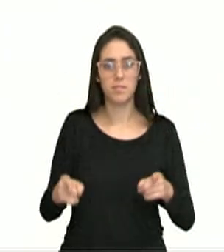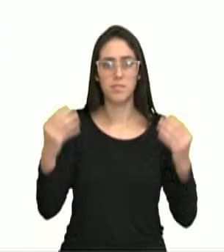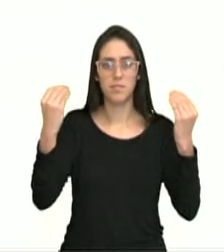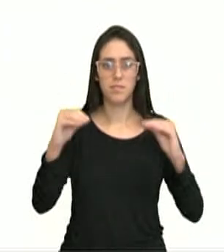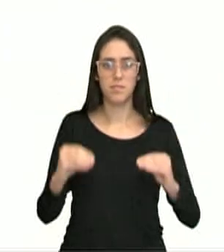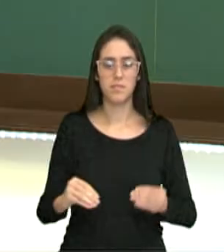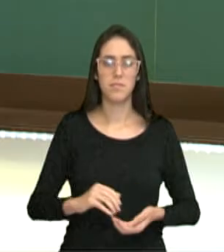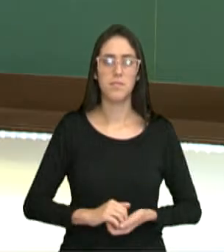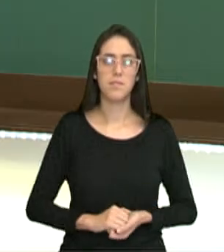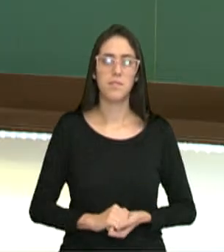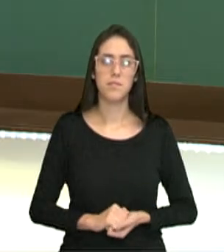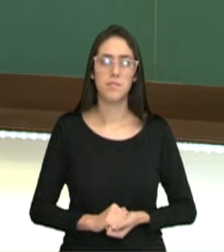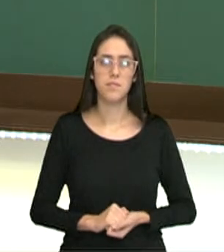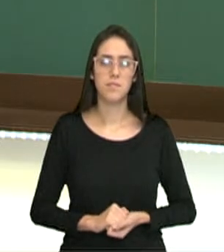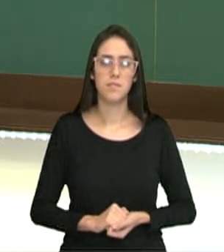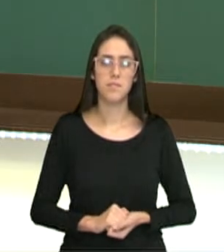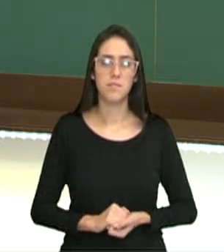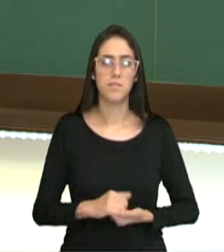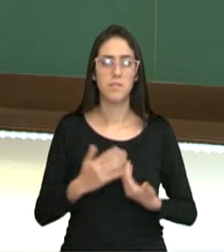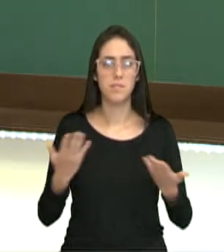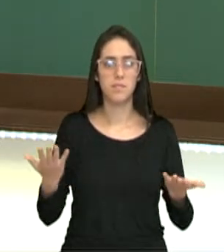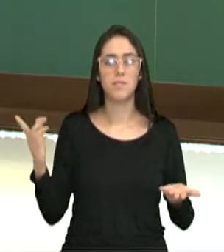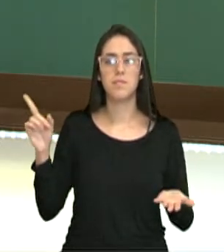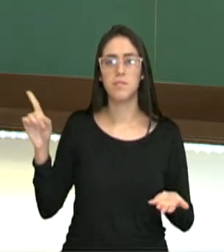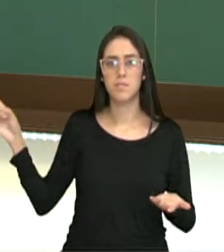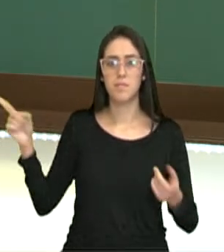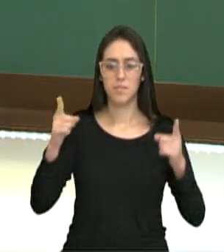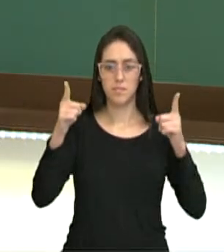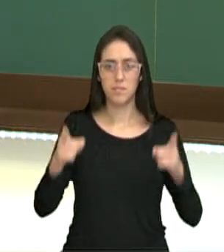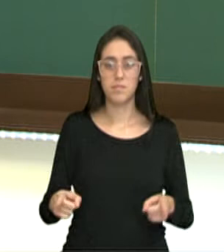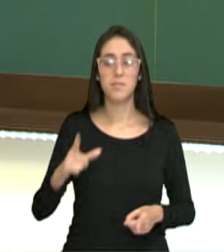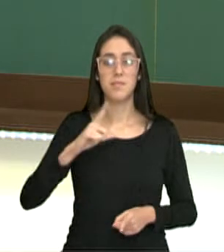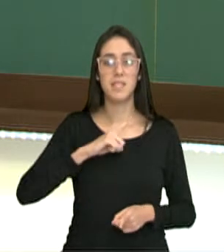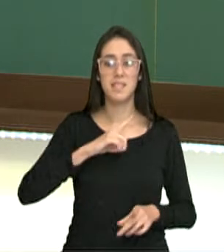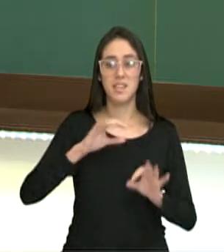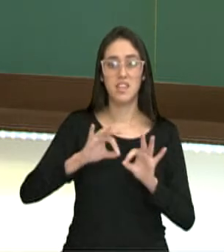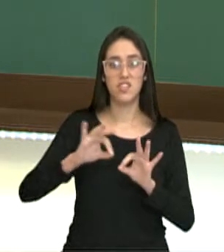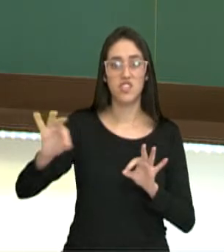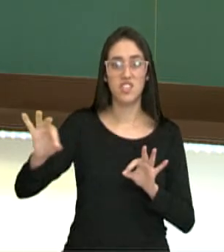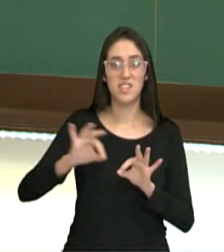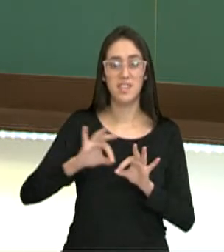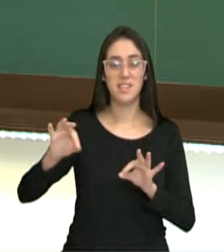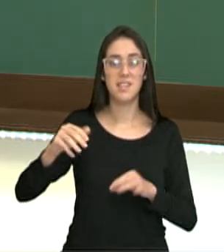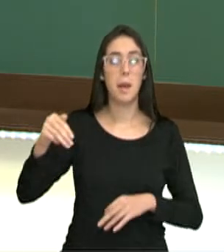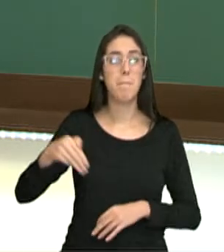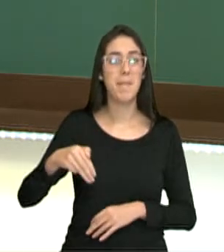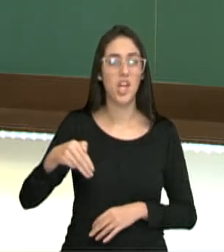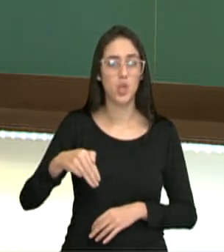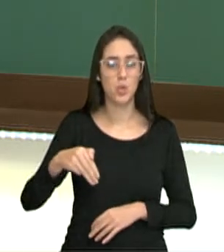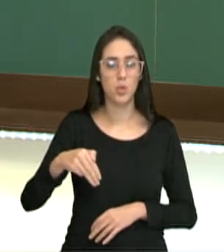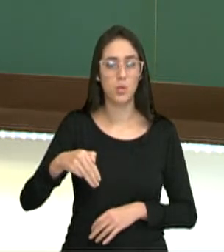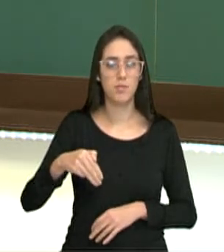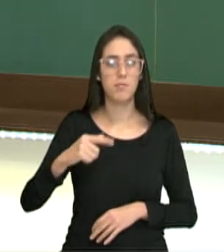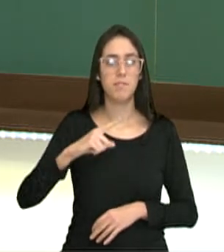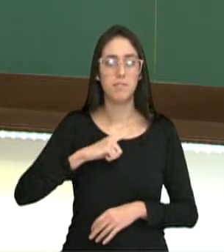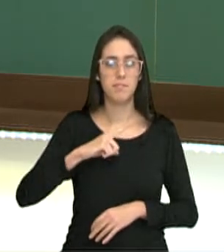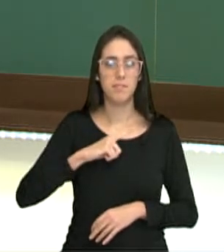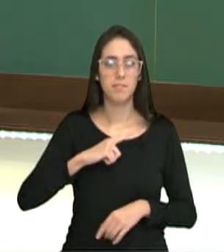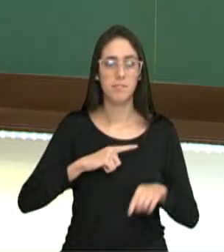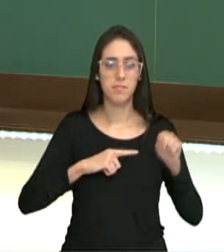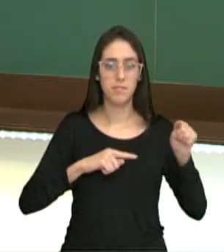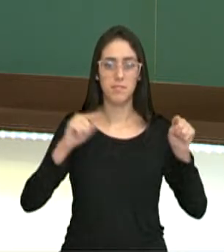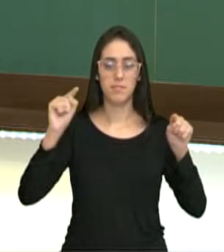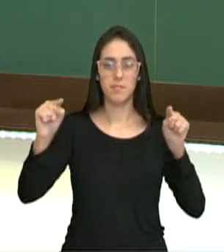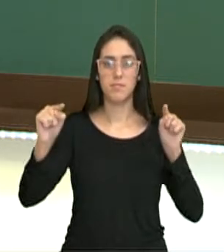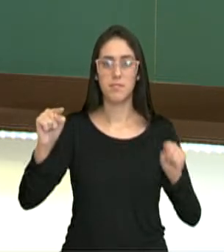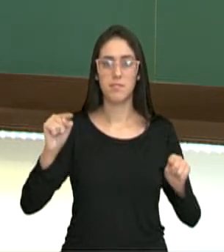que eu tive. Então, a matriz que representa a distância em metros entre os pontos de iluminação